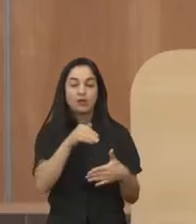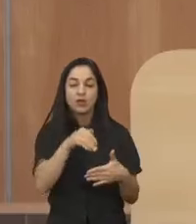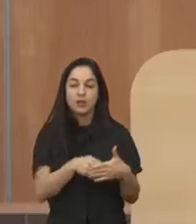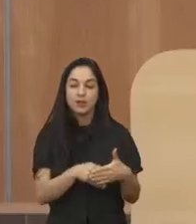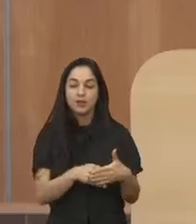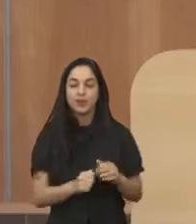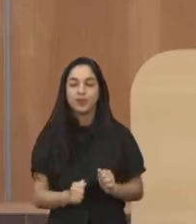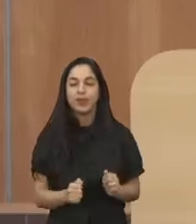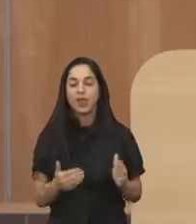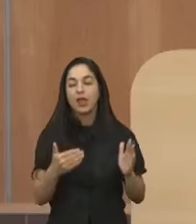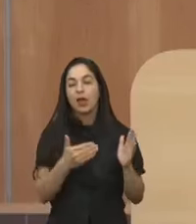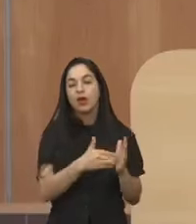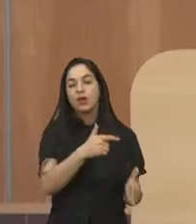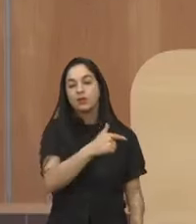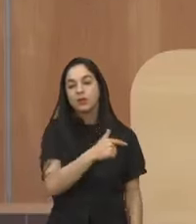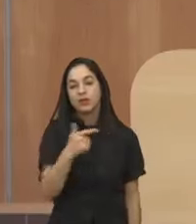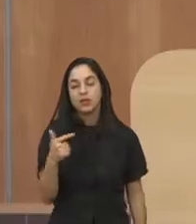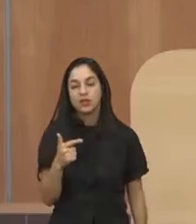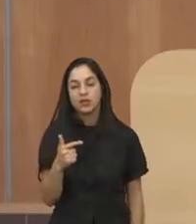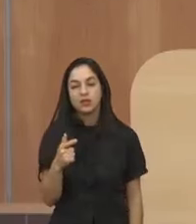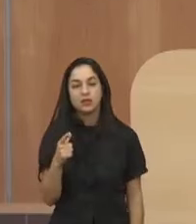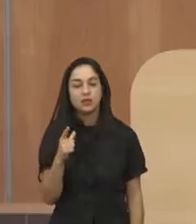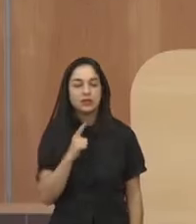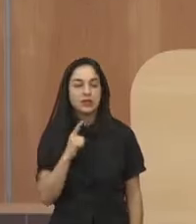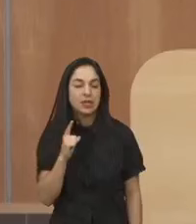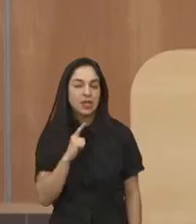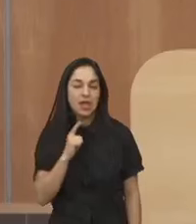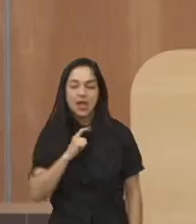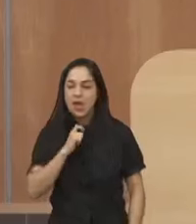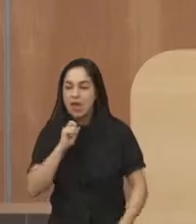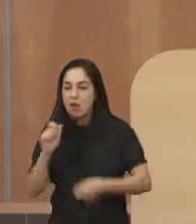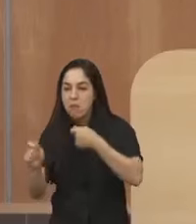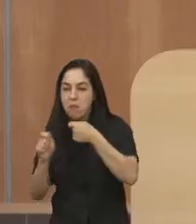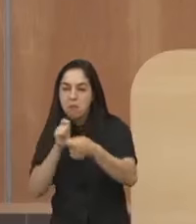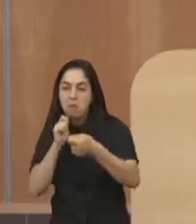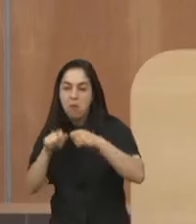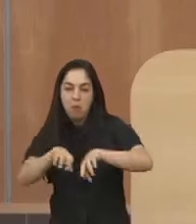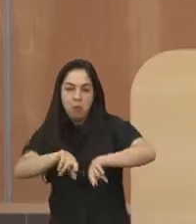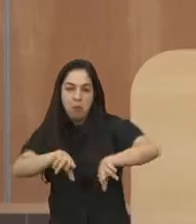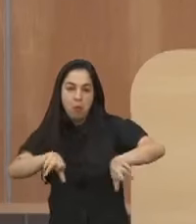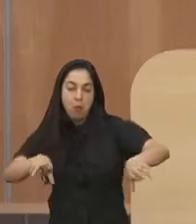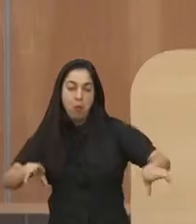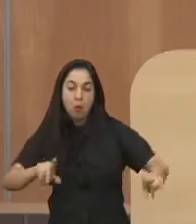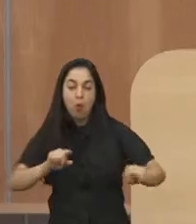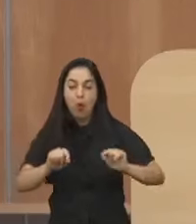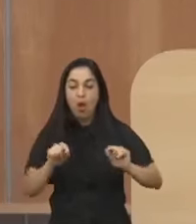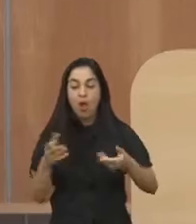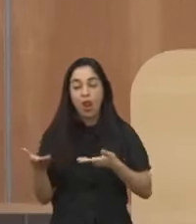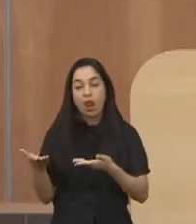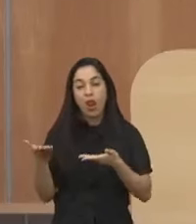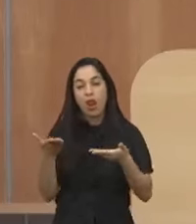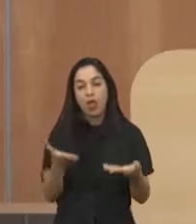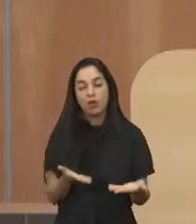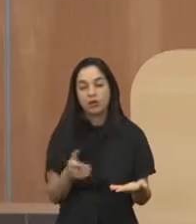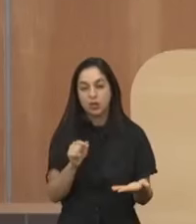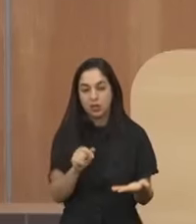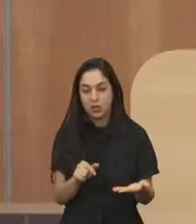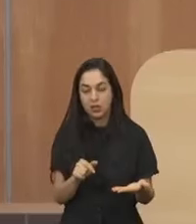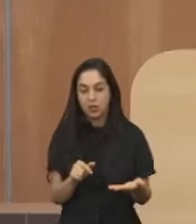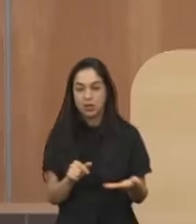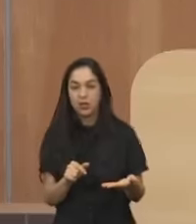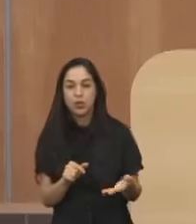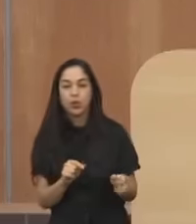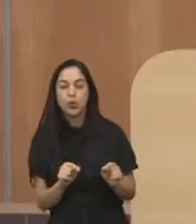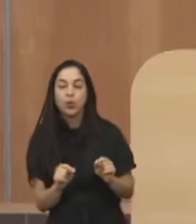mídia local, e aí eu cito o Diário de Jacareí, a própria TV Câmara, ela trouxeram um rumor aqui, a mídia local trouxe o